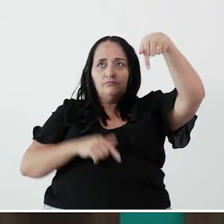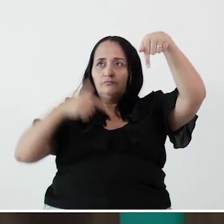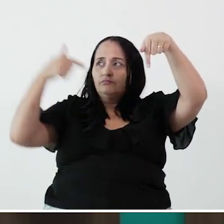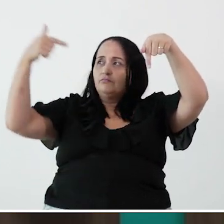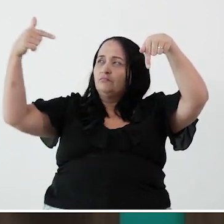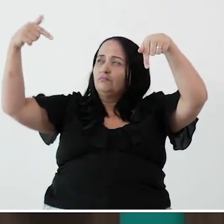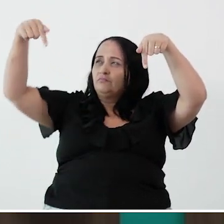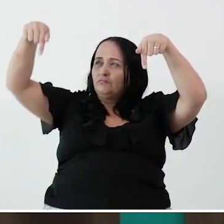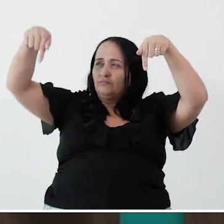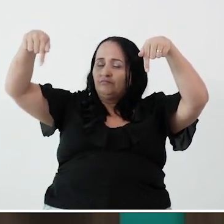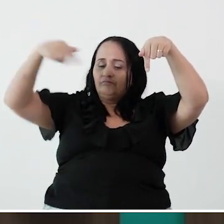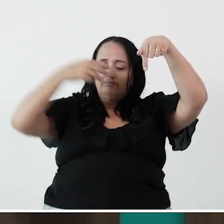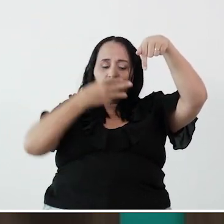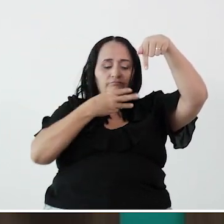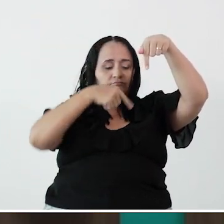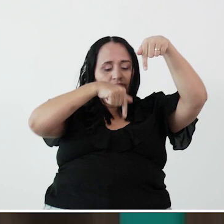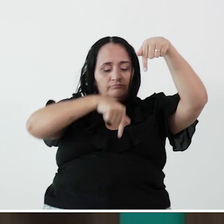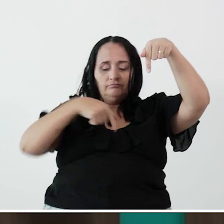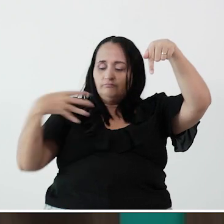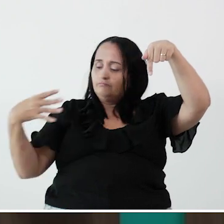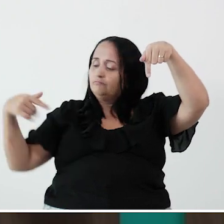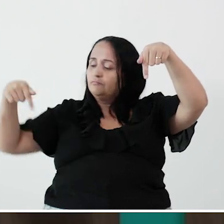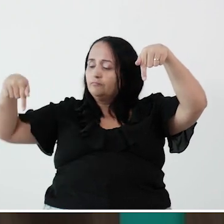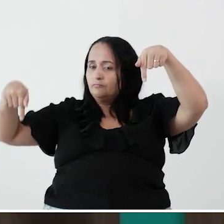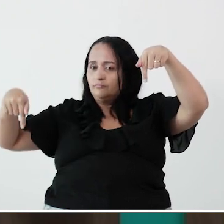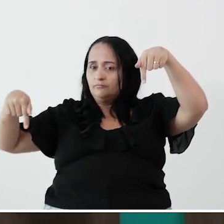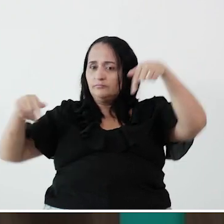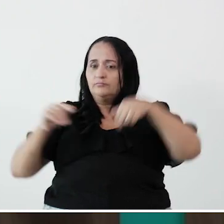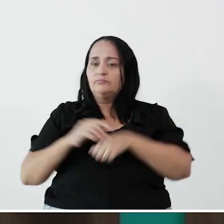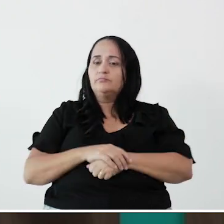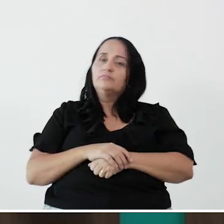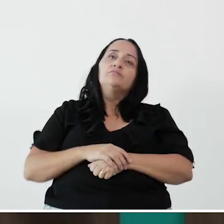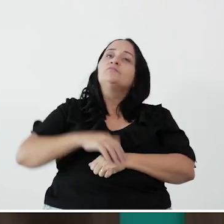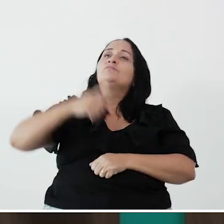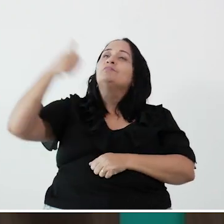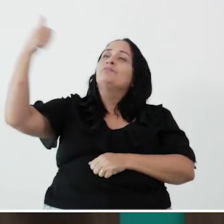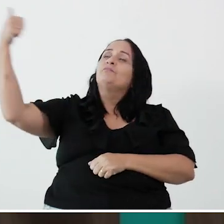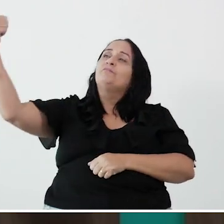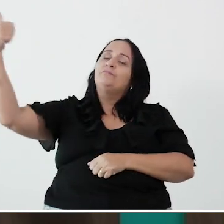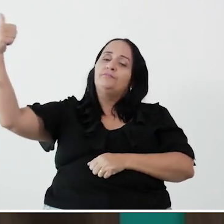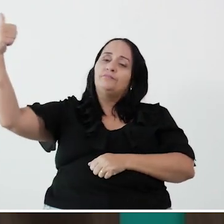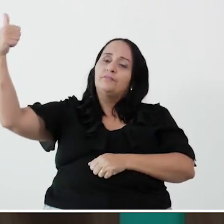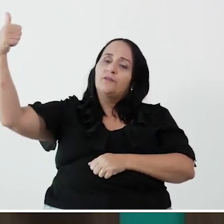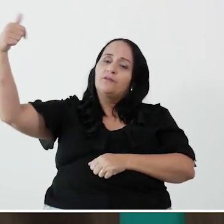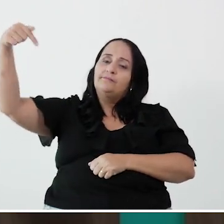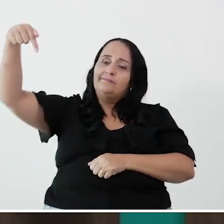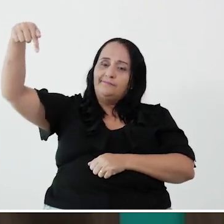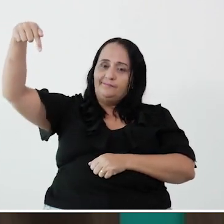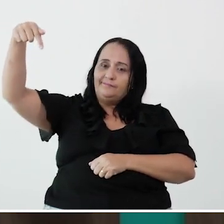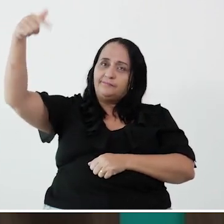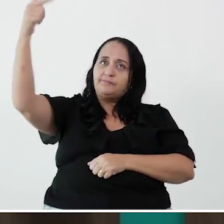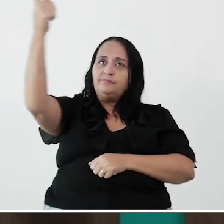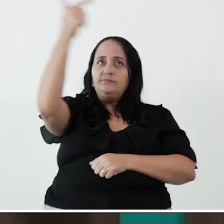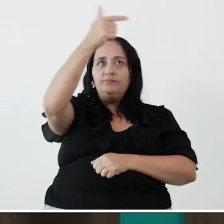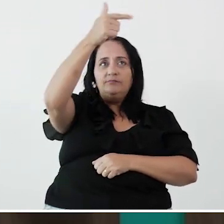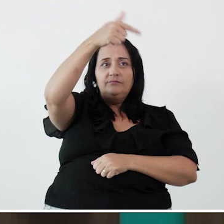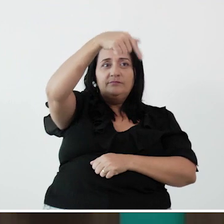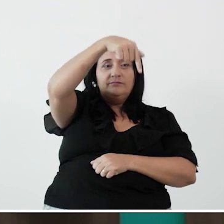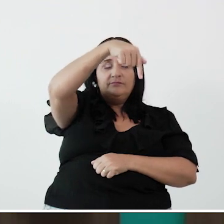posicionamos esses quadrantes no sentido anti-horário. Primeiro quadrante, segundo